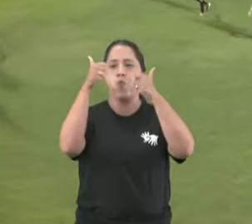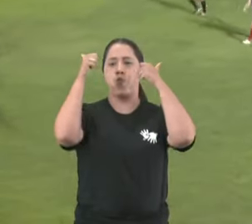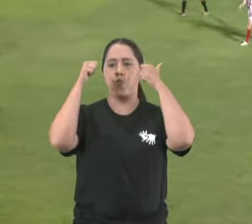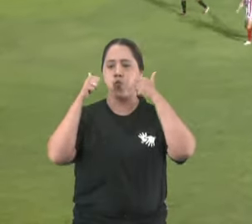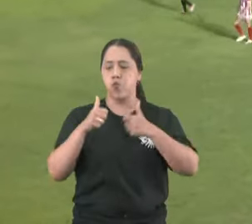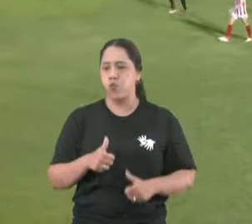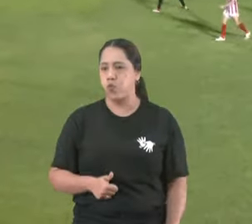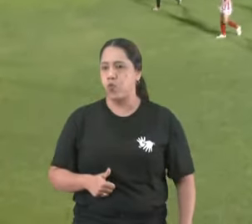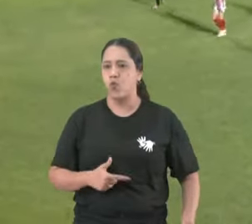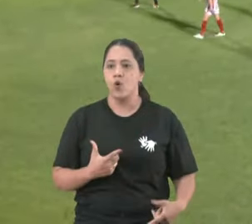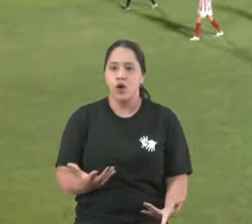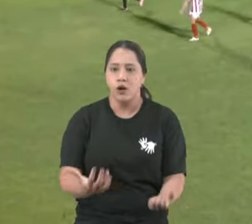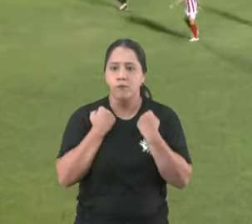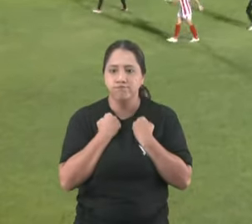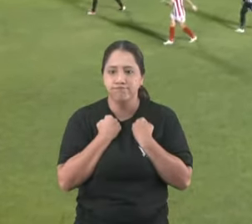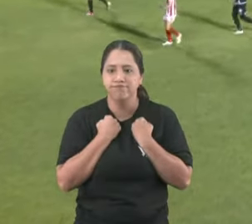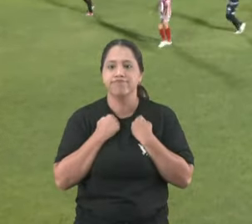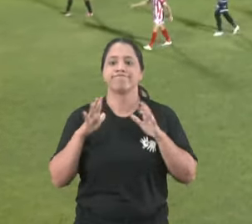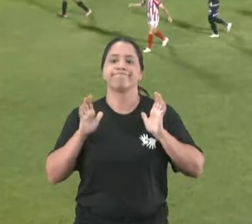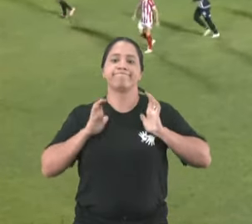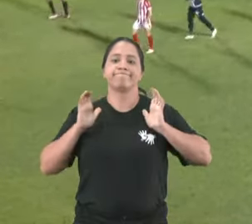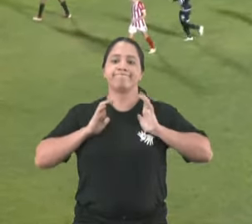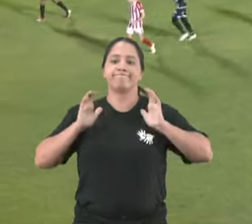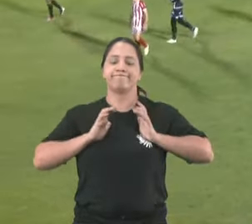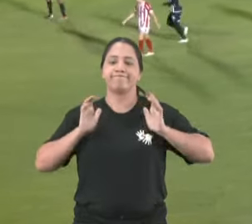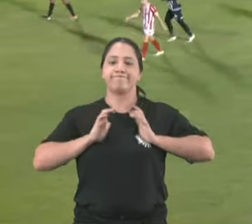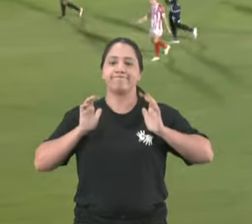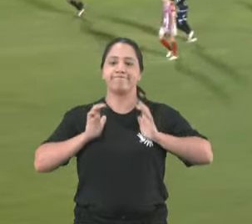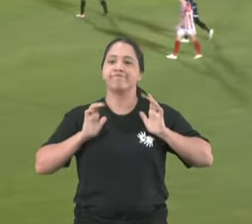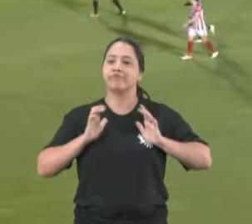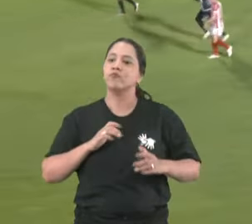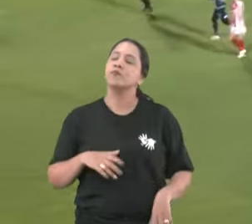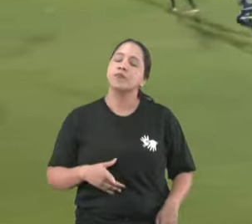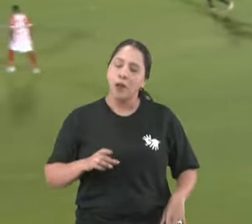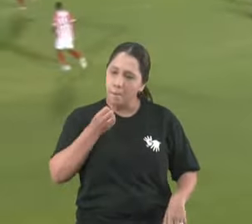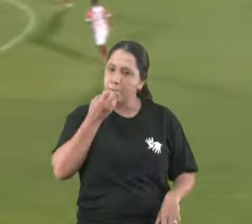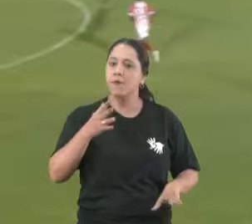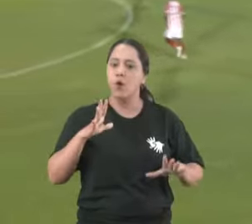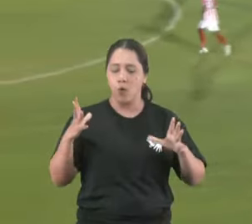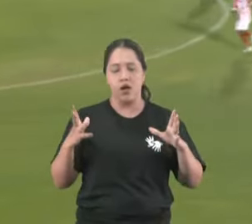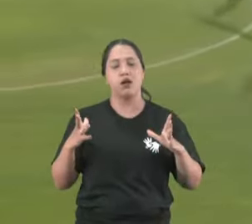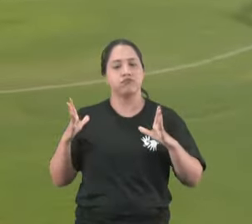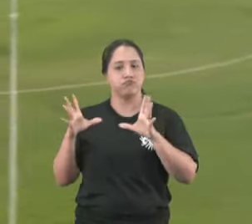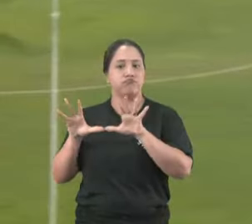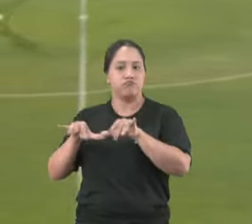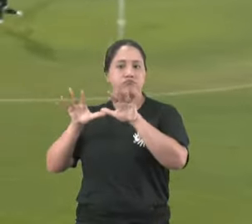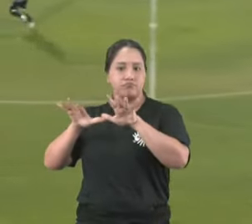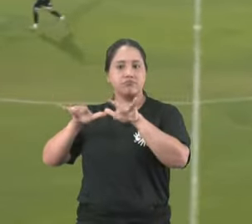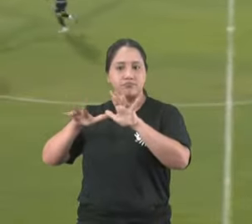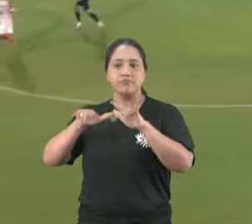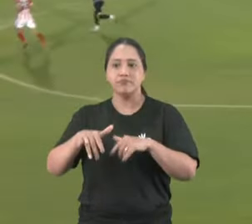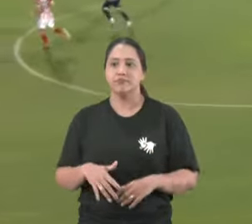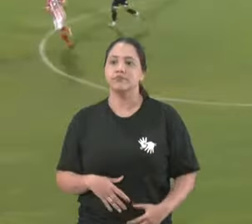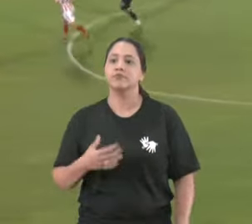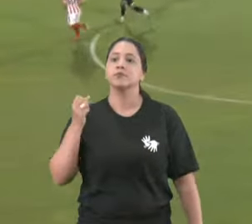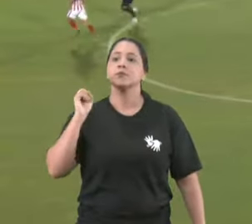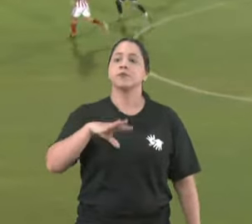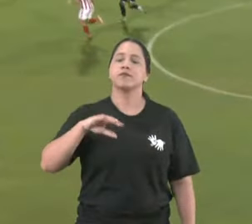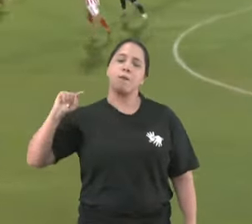centro da meta, ficou com ela, sem dar troco. Boa defesa do goleiro do Asa. Aí o perfil